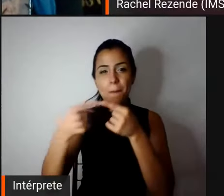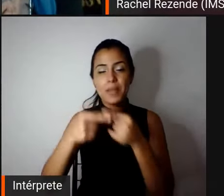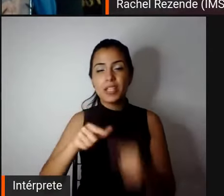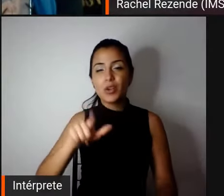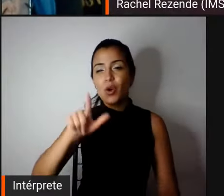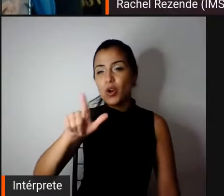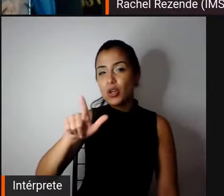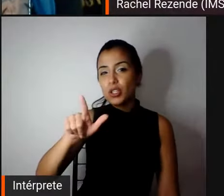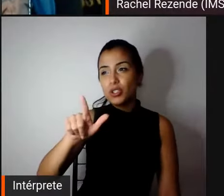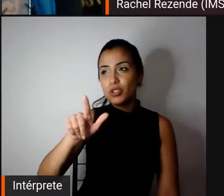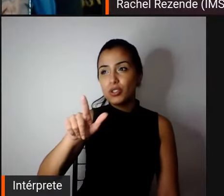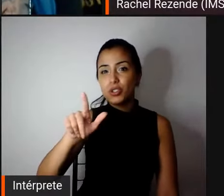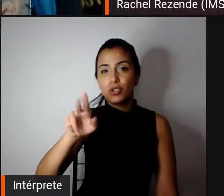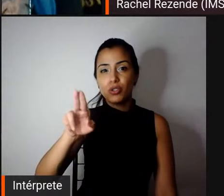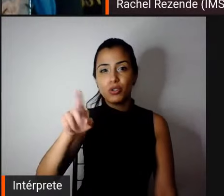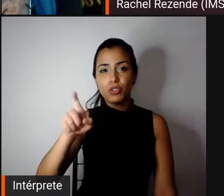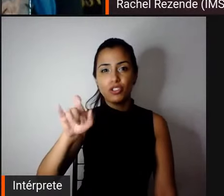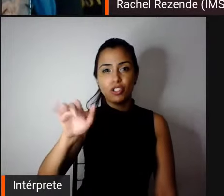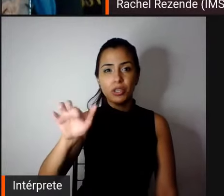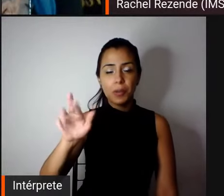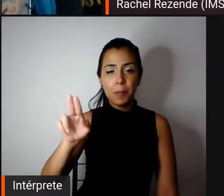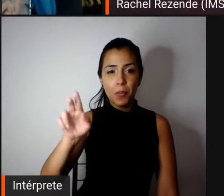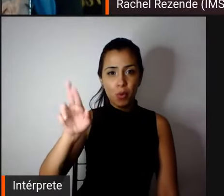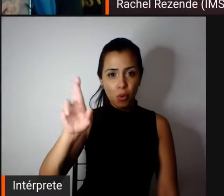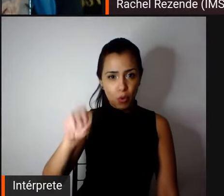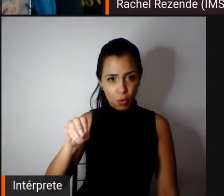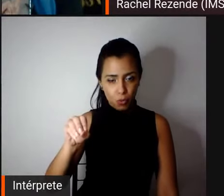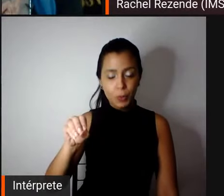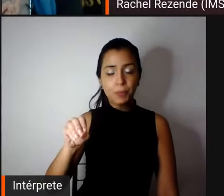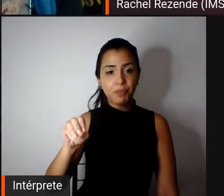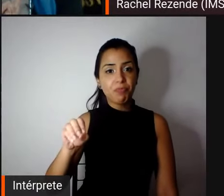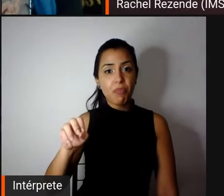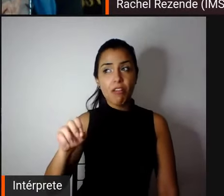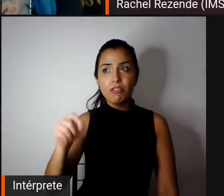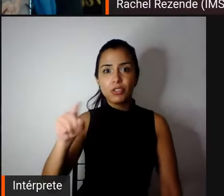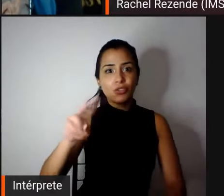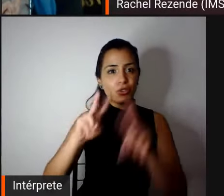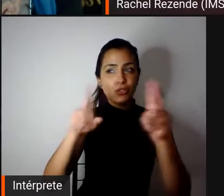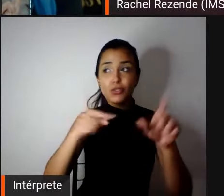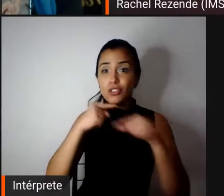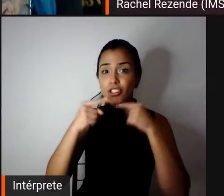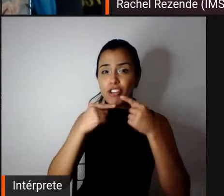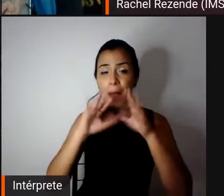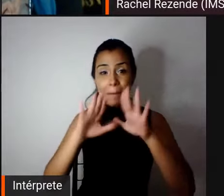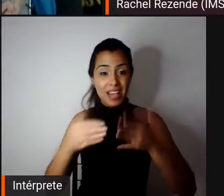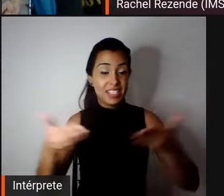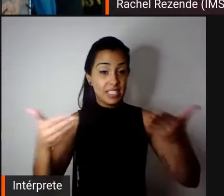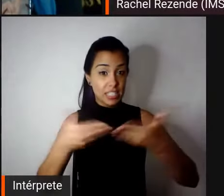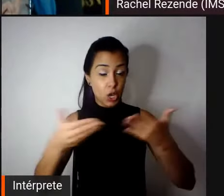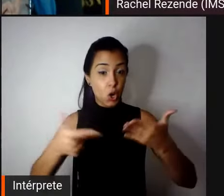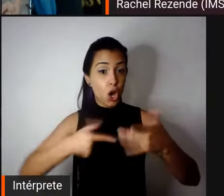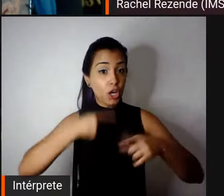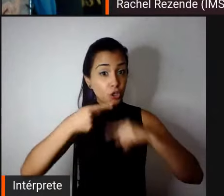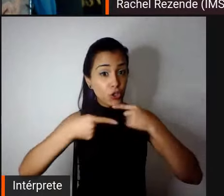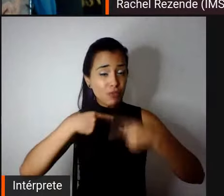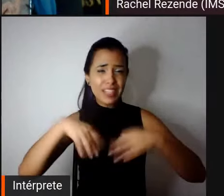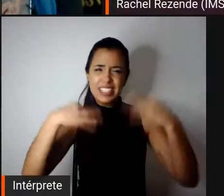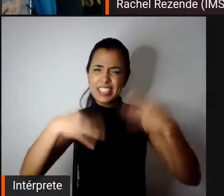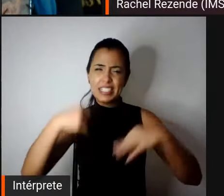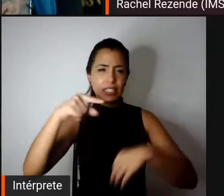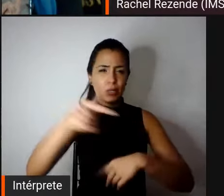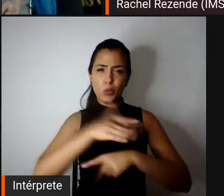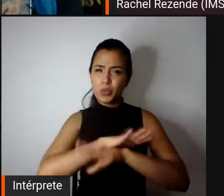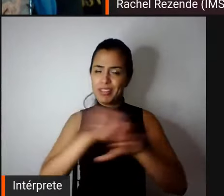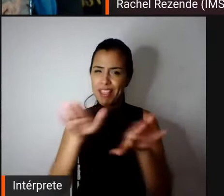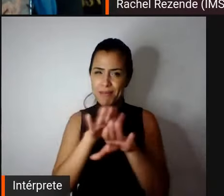naquele momento. Mas eu tenho certeza que hoje você não terá nenhuma dúvida, como eu acho que você não tem, porque está um projeto já delineado para